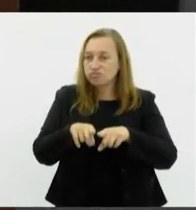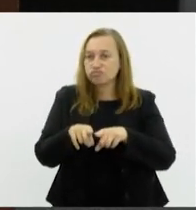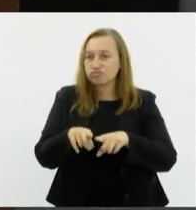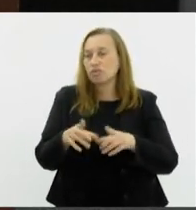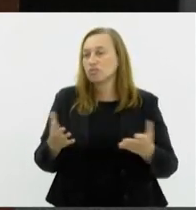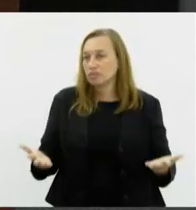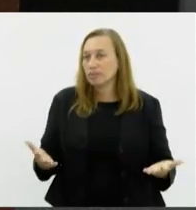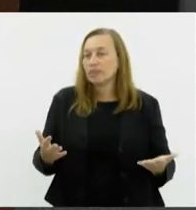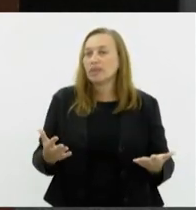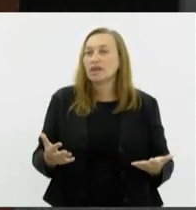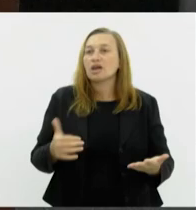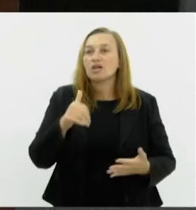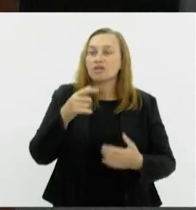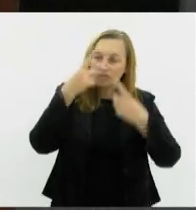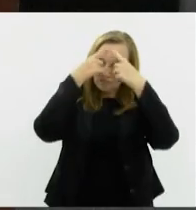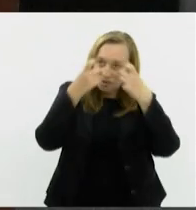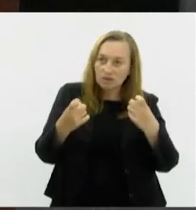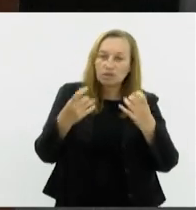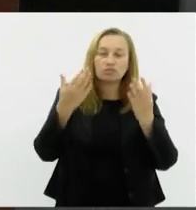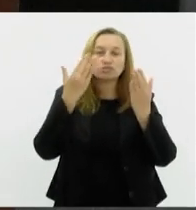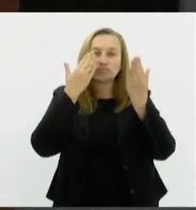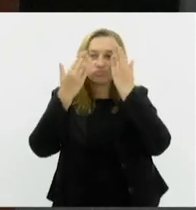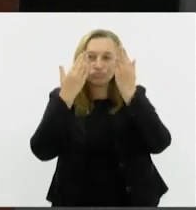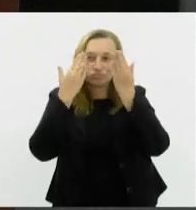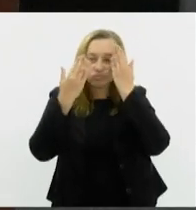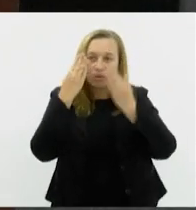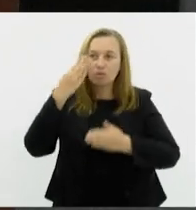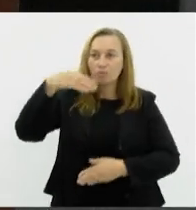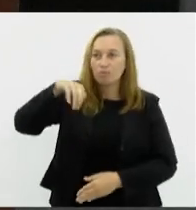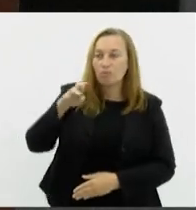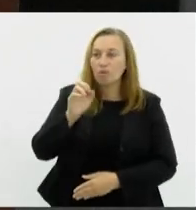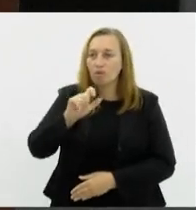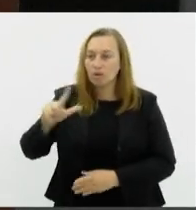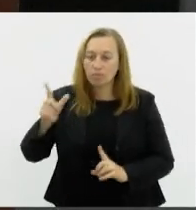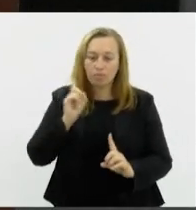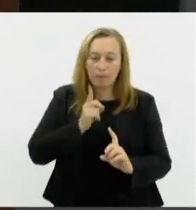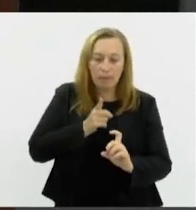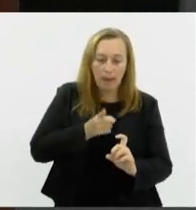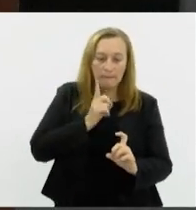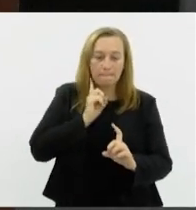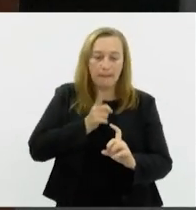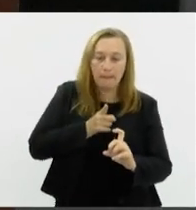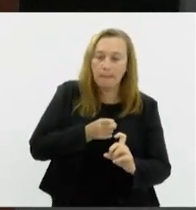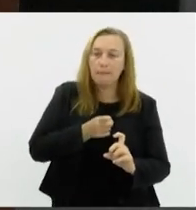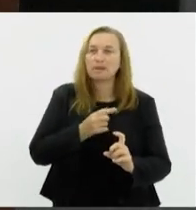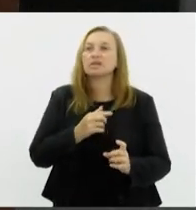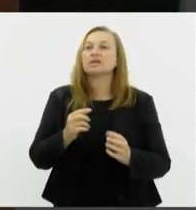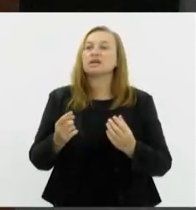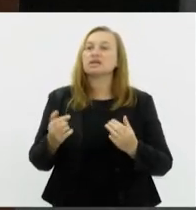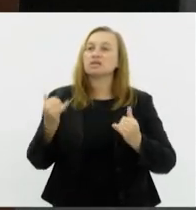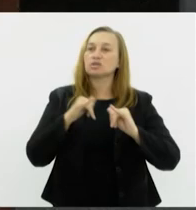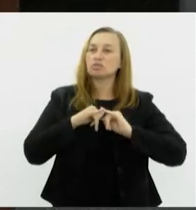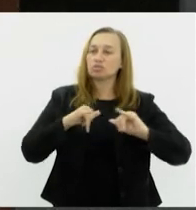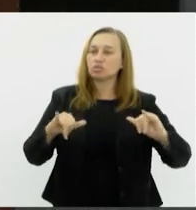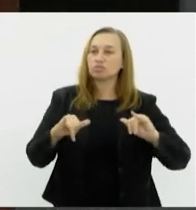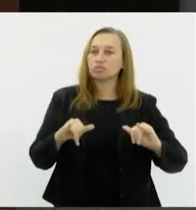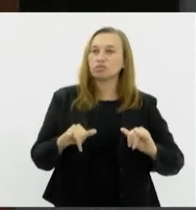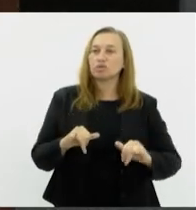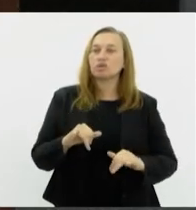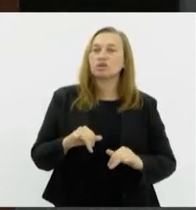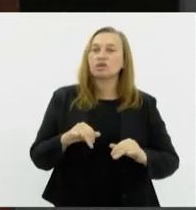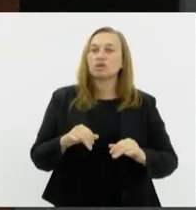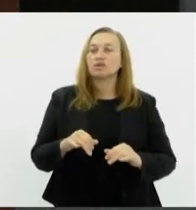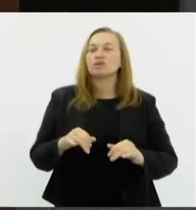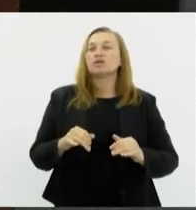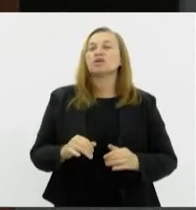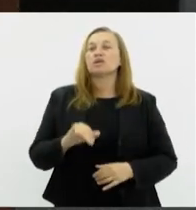combinação foi entre as violências psicológica e moral, seguida pela física e psicológica. Esses dados são da violência do ISP do Rio